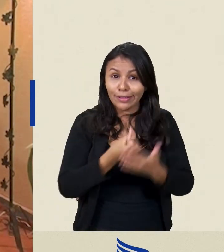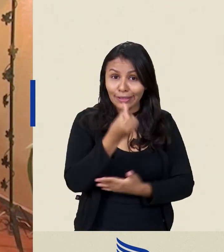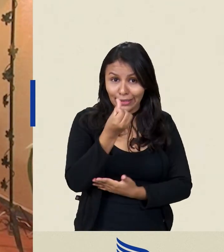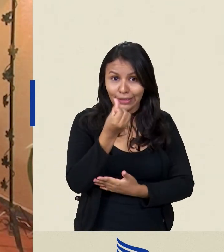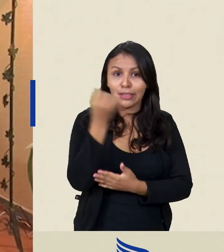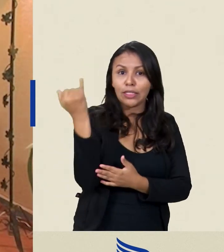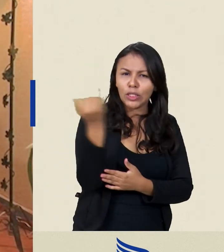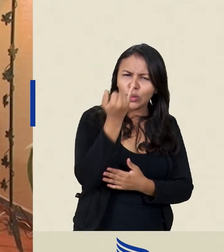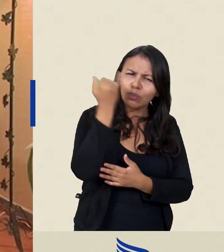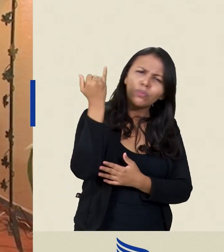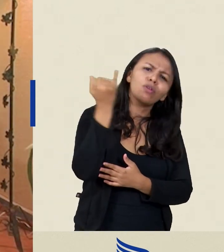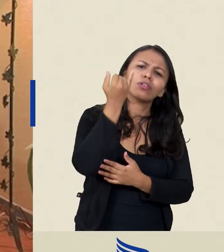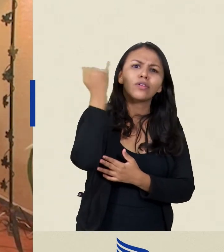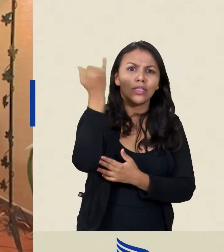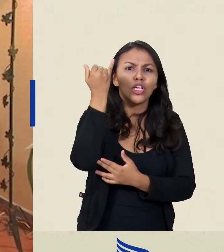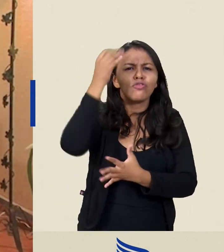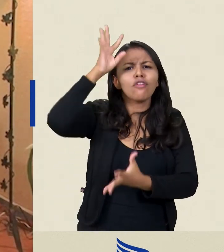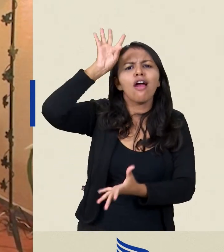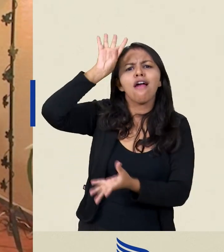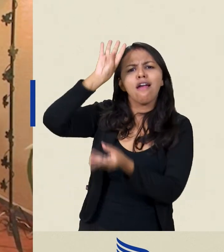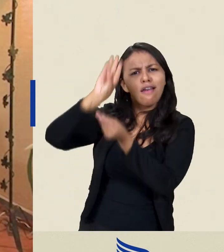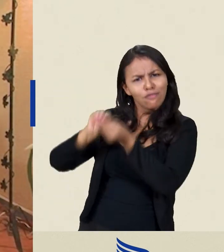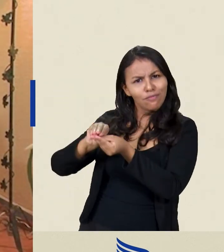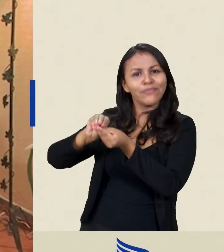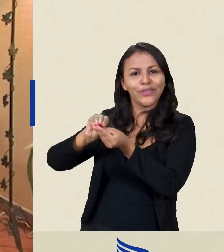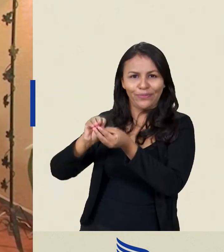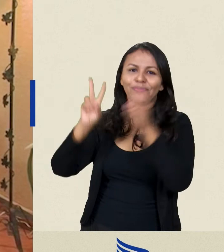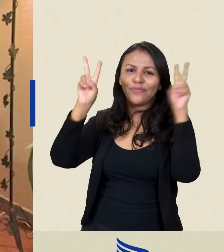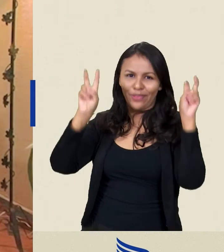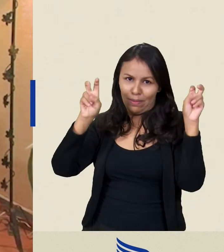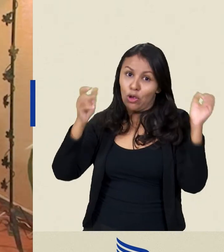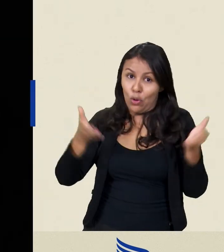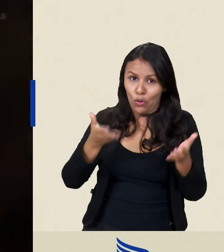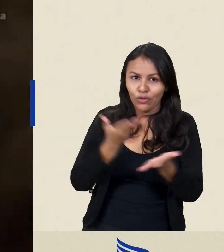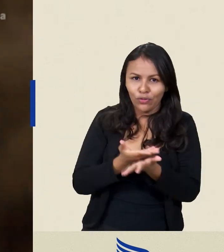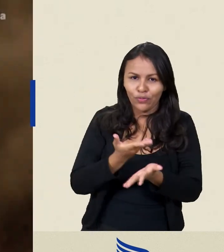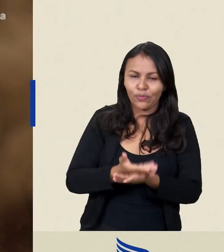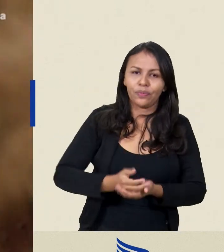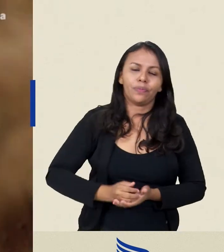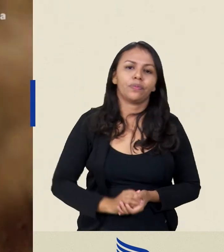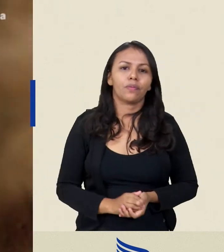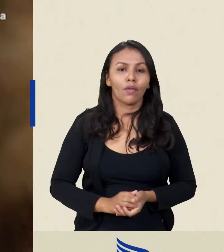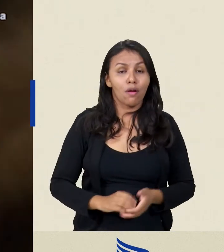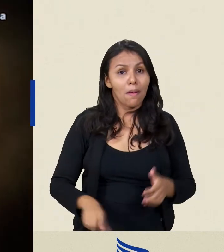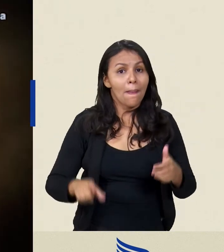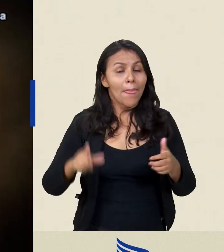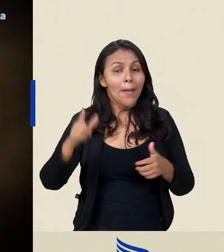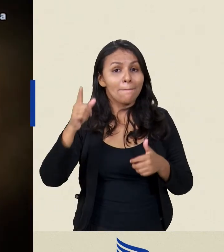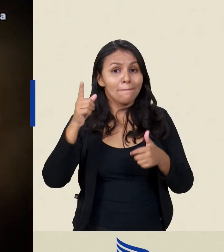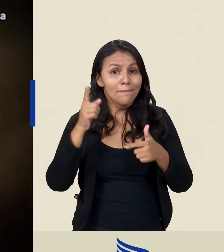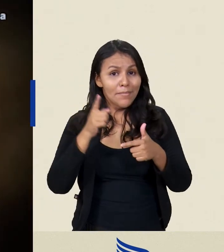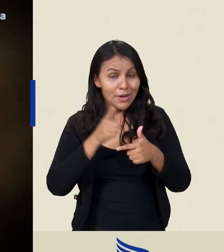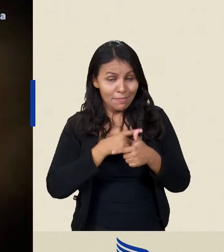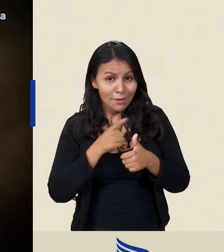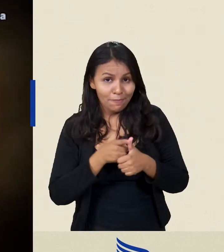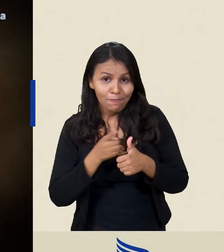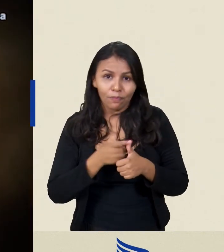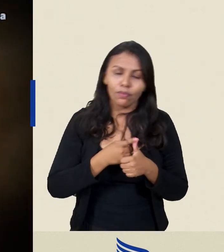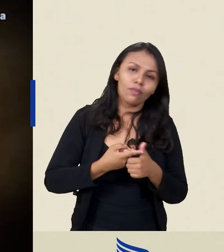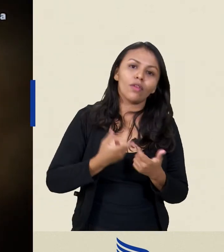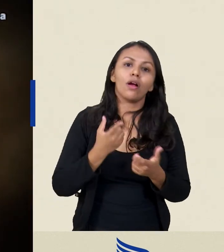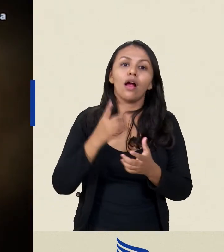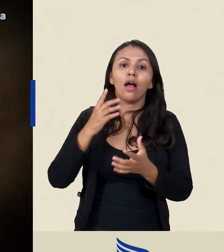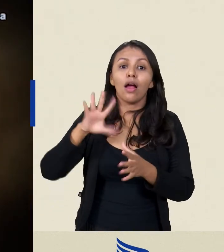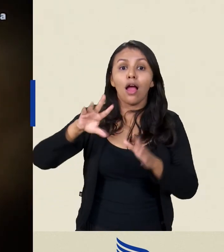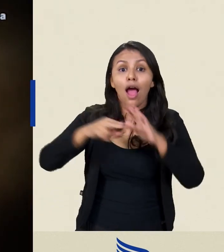que resume o tema que consideramos. Primeiro, a ressurreição dos mortos é